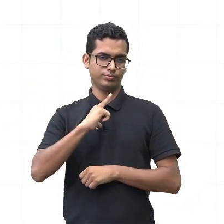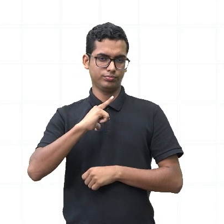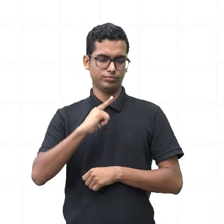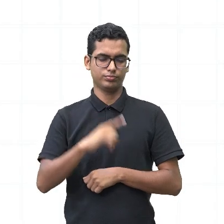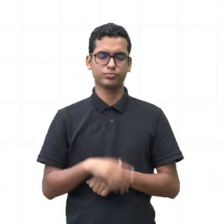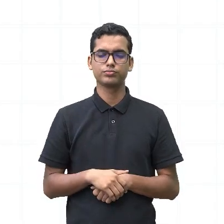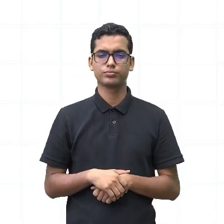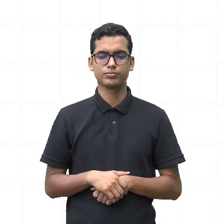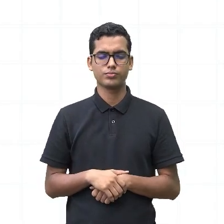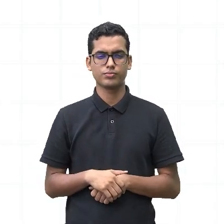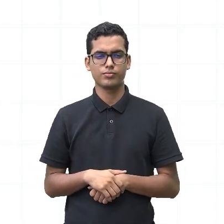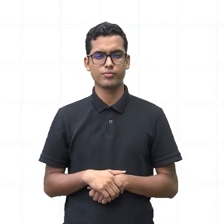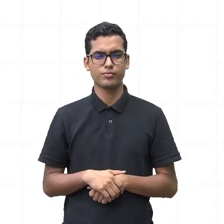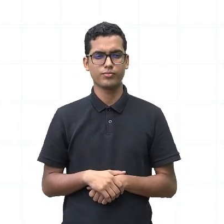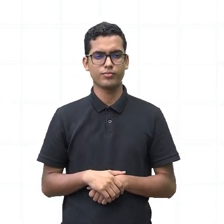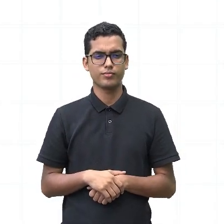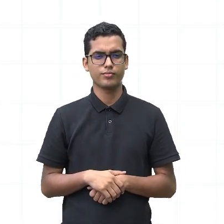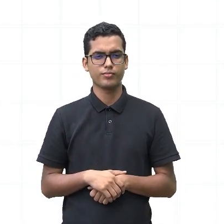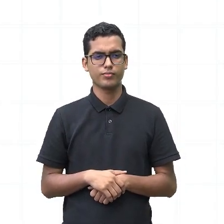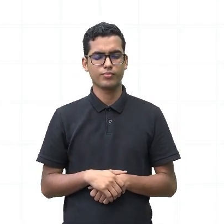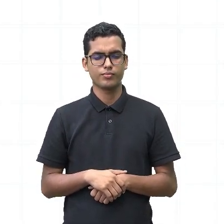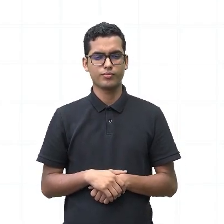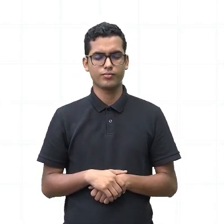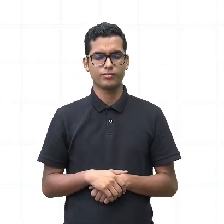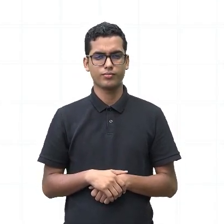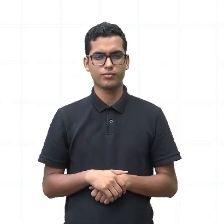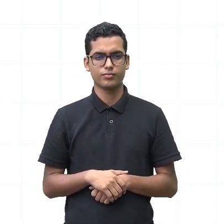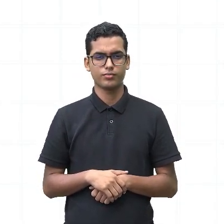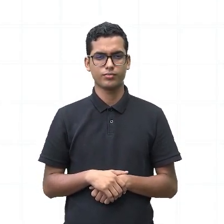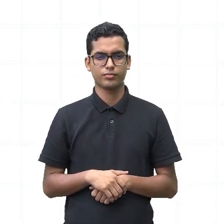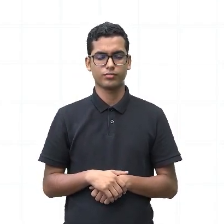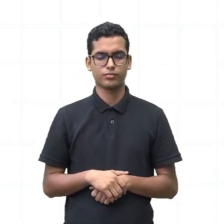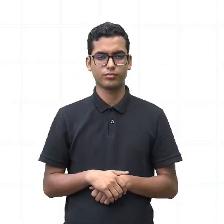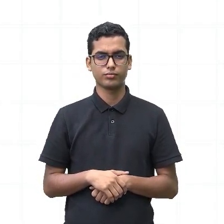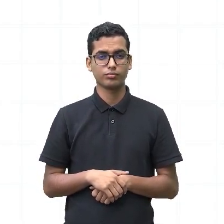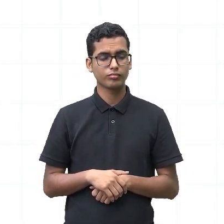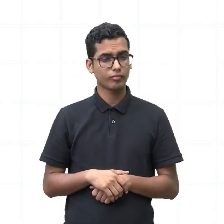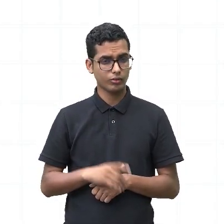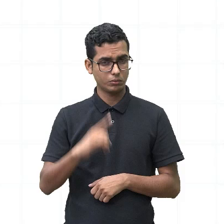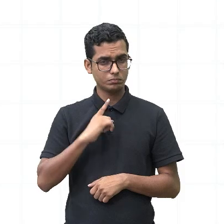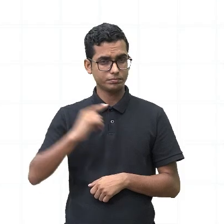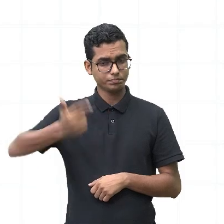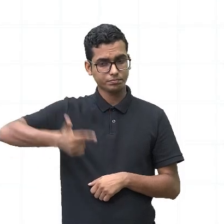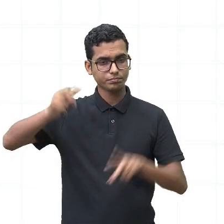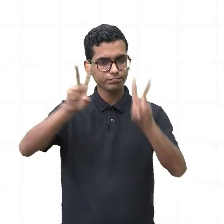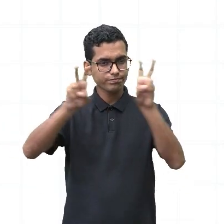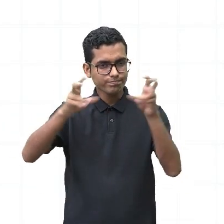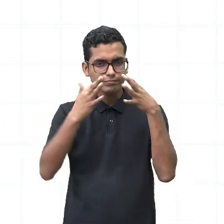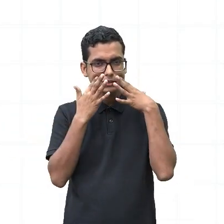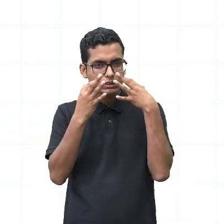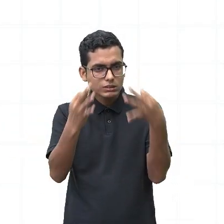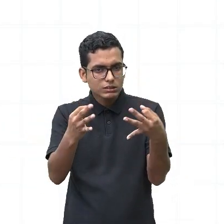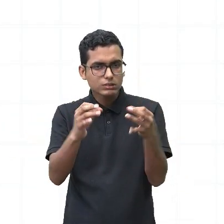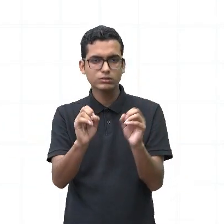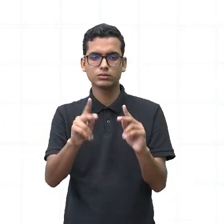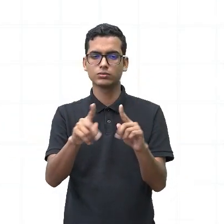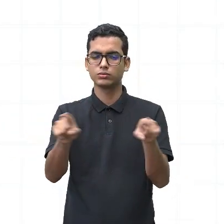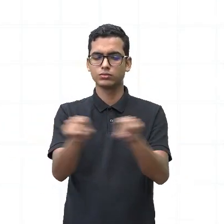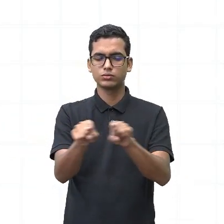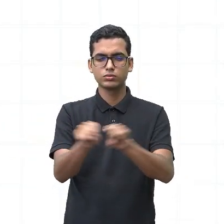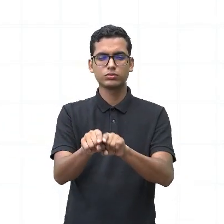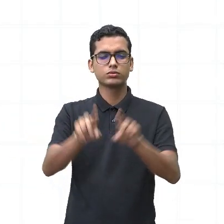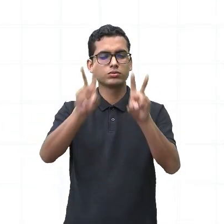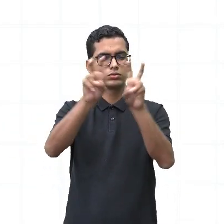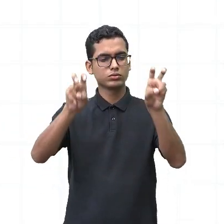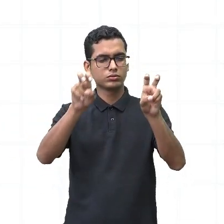texto tem subtítulo, tá bom? Não é comum, mas se tiver, presta atenção. Vejam que eu tenho aqui, o título geral é